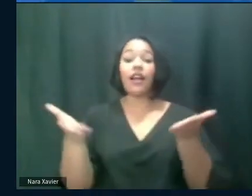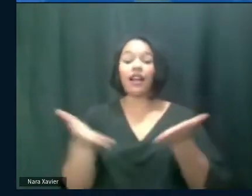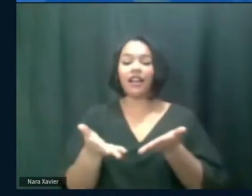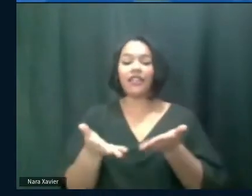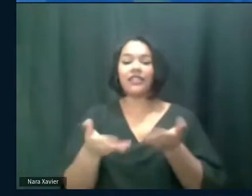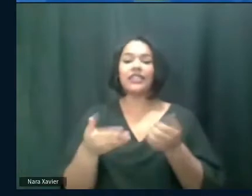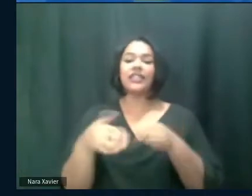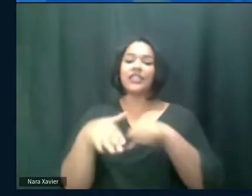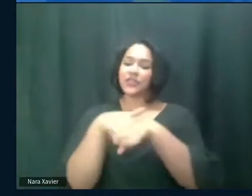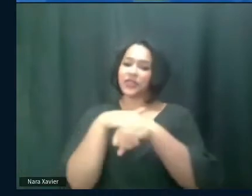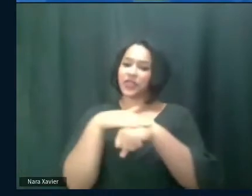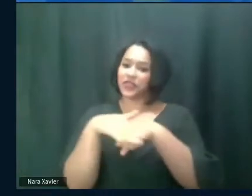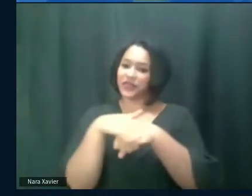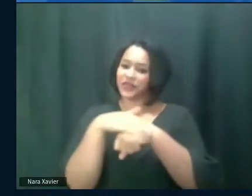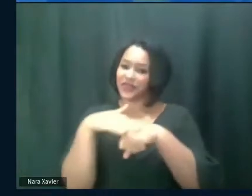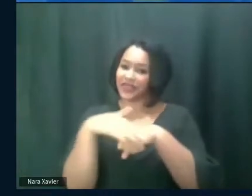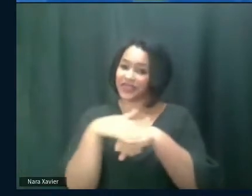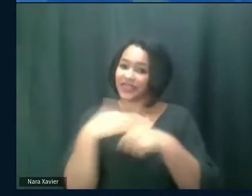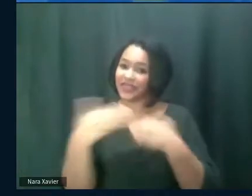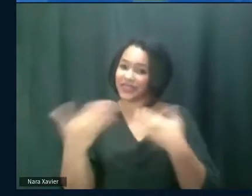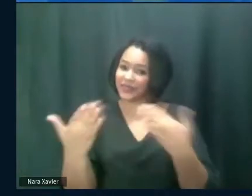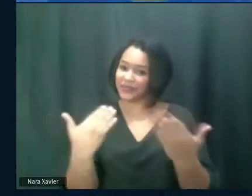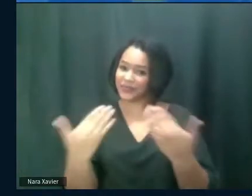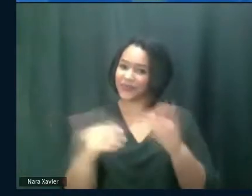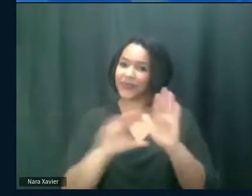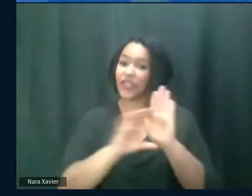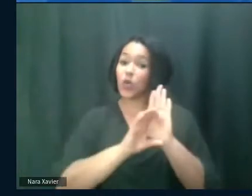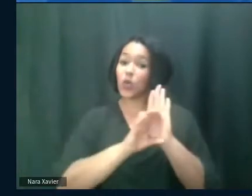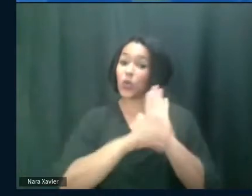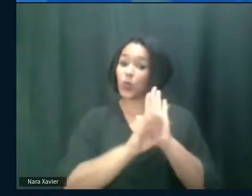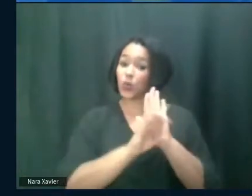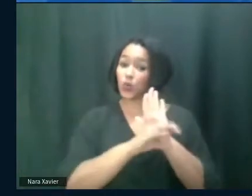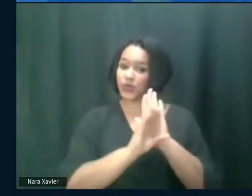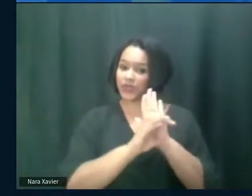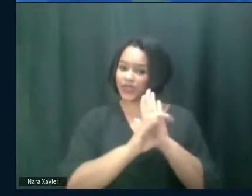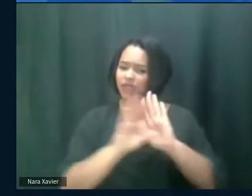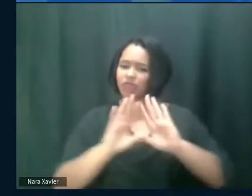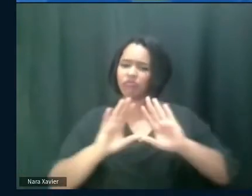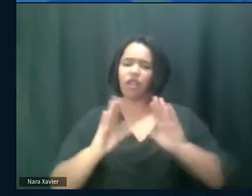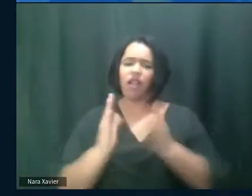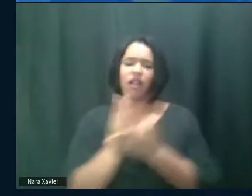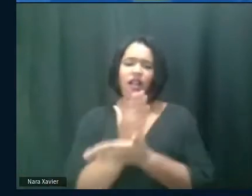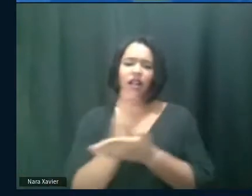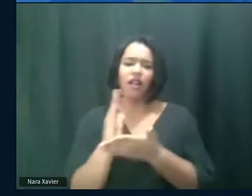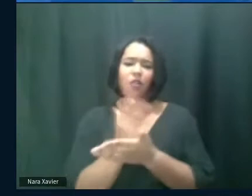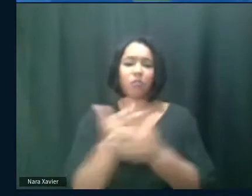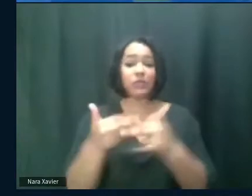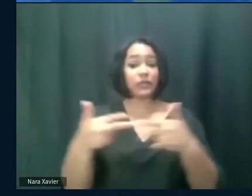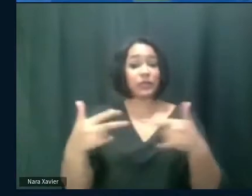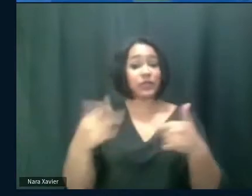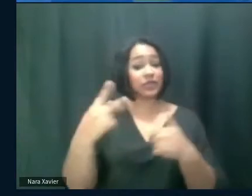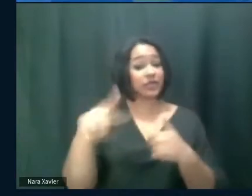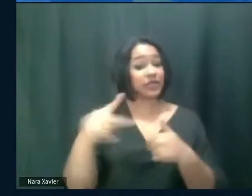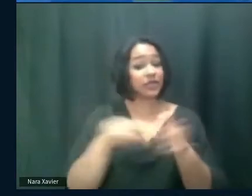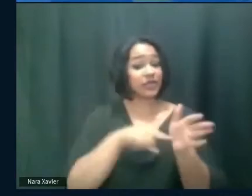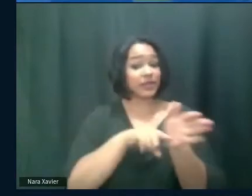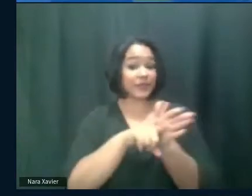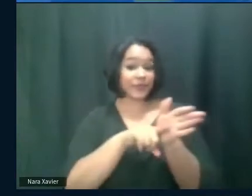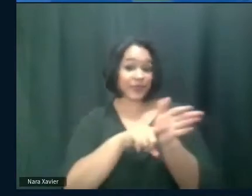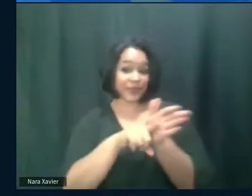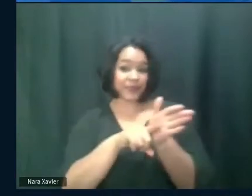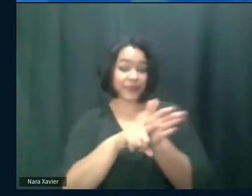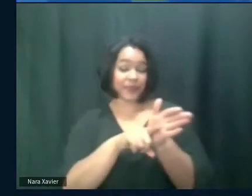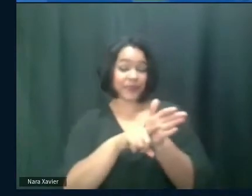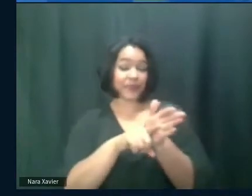numa conversa um pouco mais conceitual e teórica de alguns aspectos da sua pesquisa e